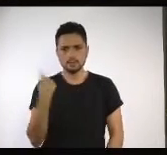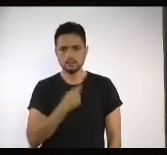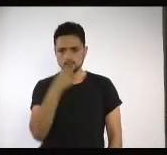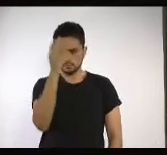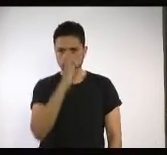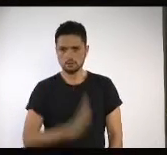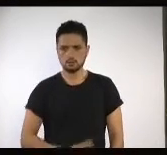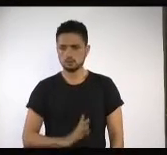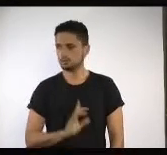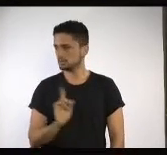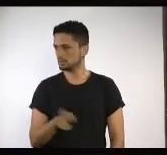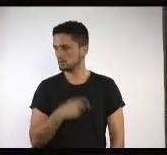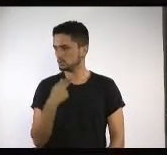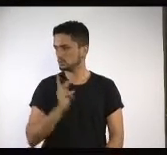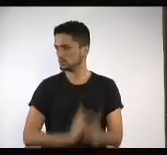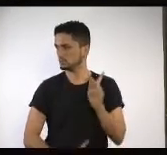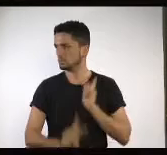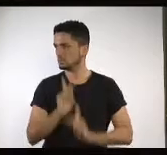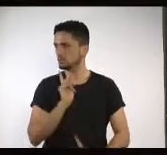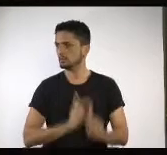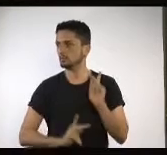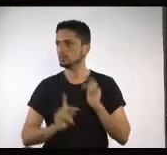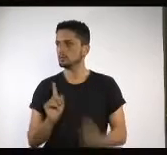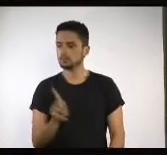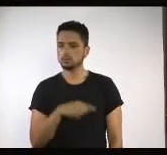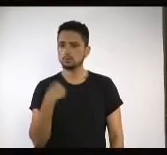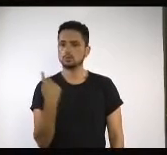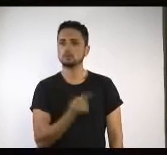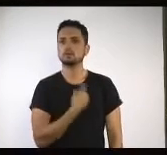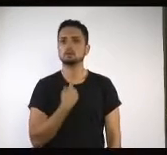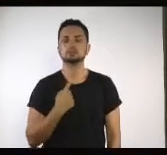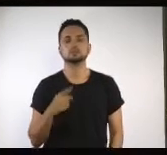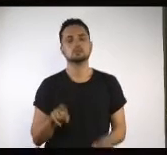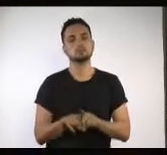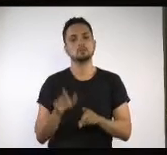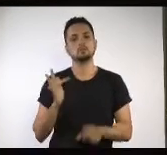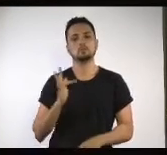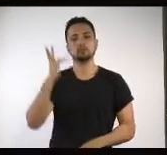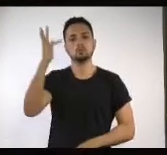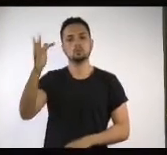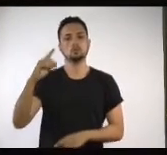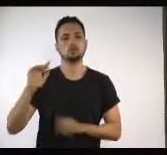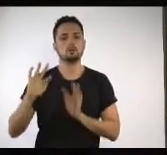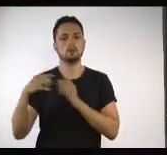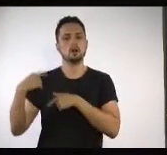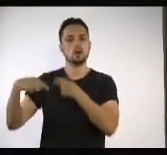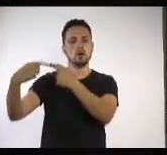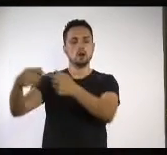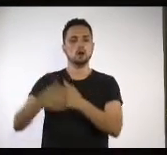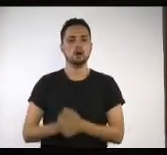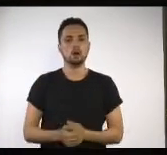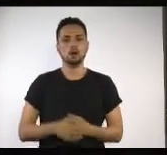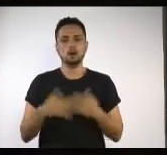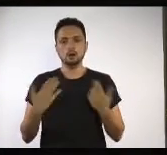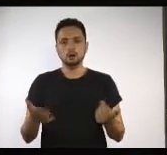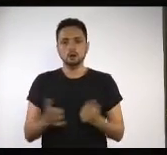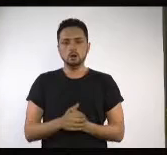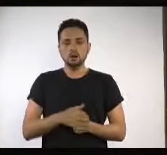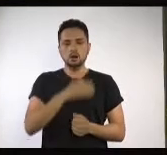é do nosso povo, é da nossa gente, das atuais e futuras gerações. Ao longo dessa